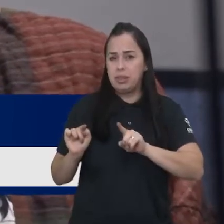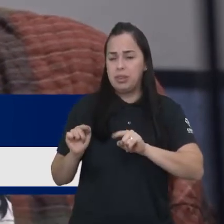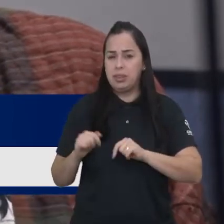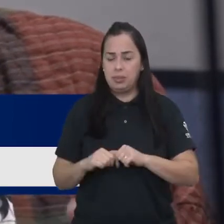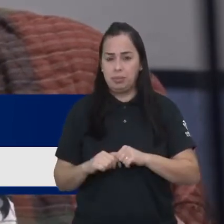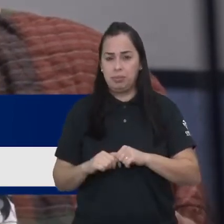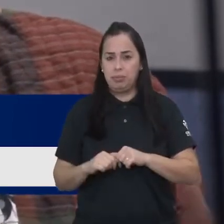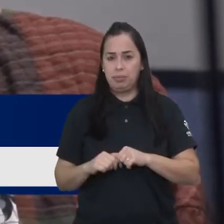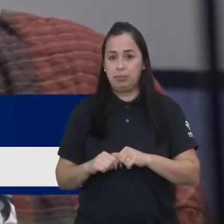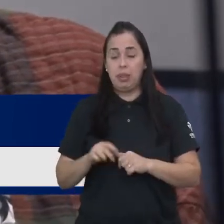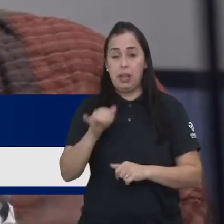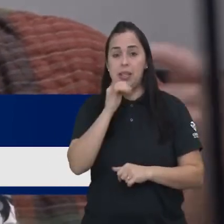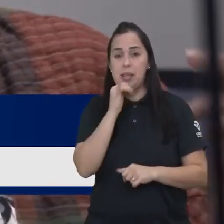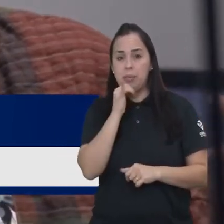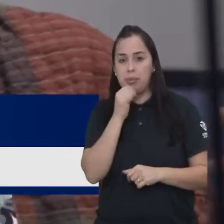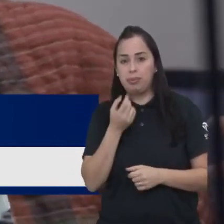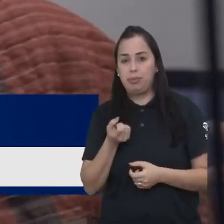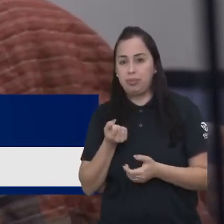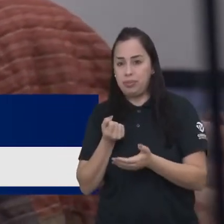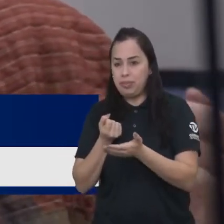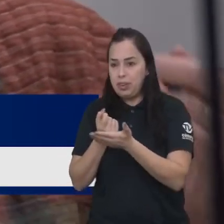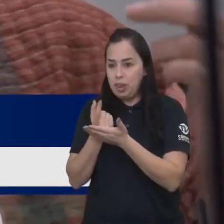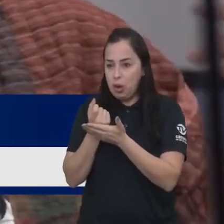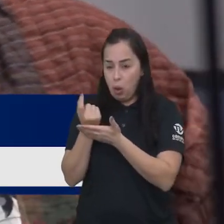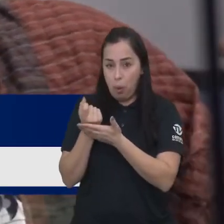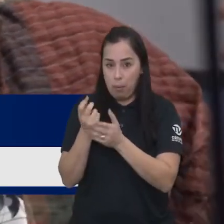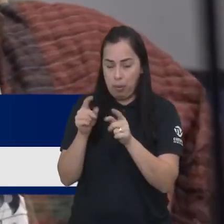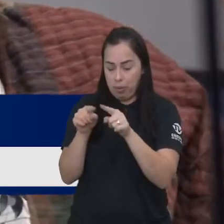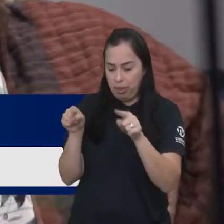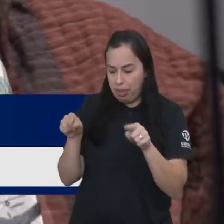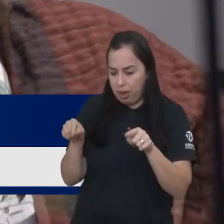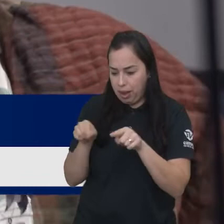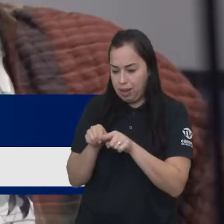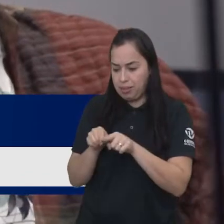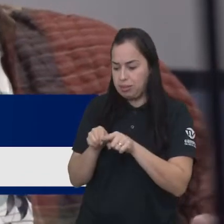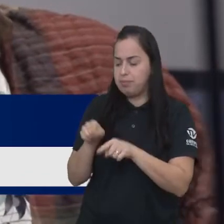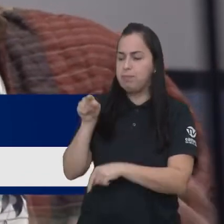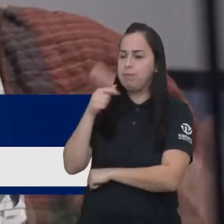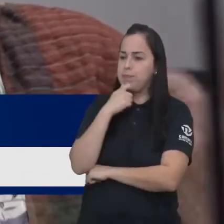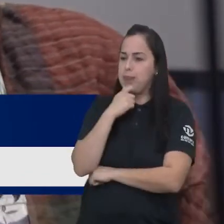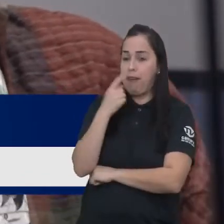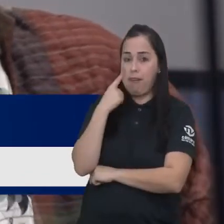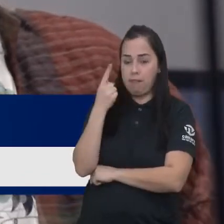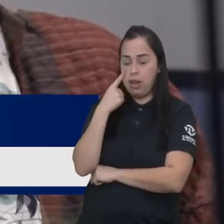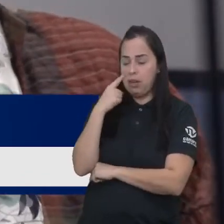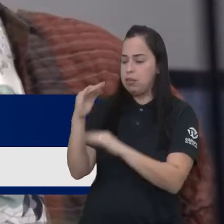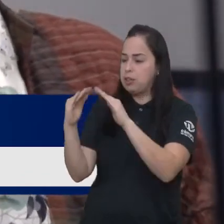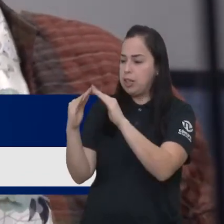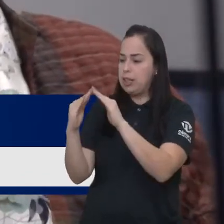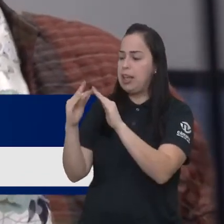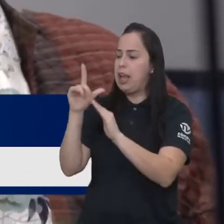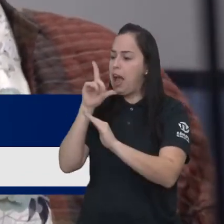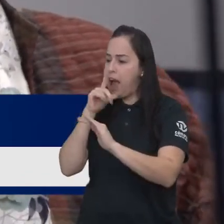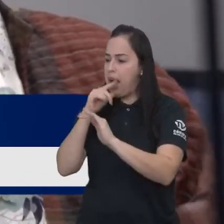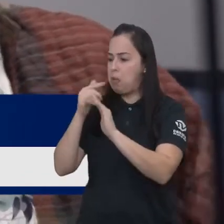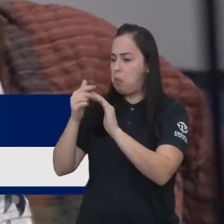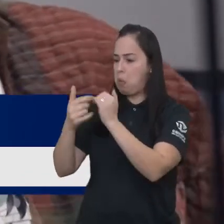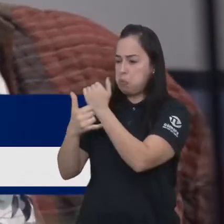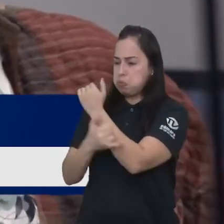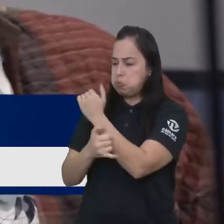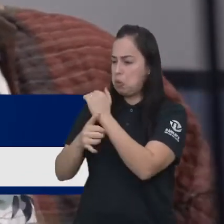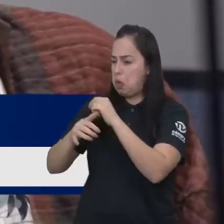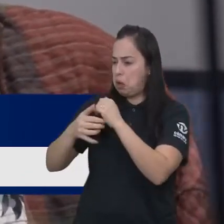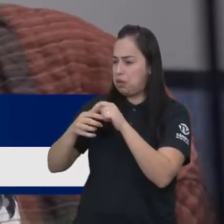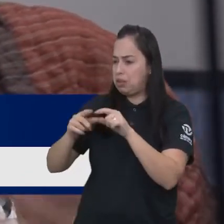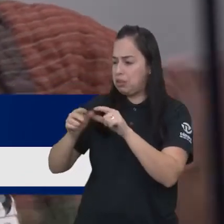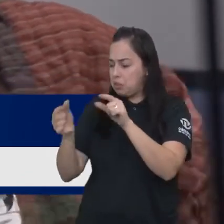porque quando ele vai lá com o seu terreno, vê, o vizinho já tem água, o outro é o posto também. Então, não adianta, ou